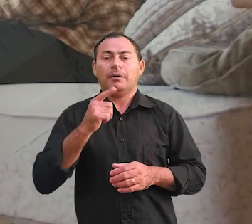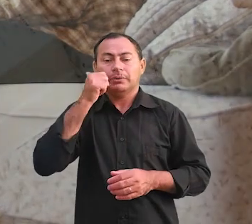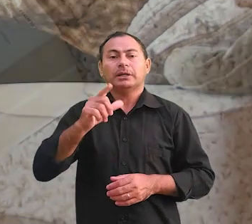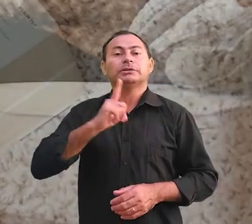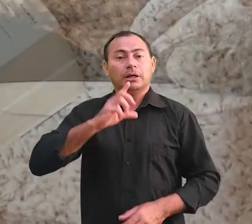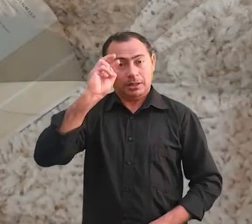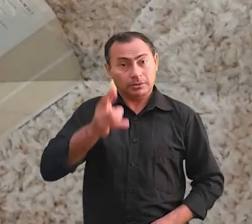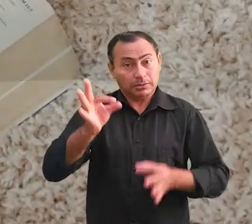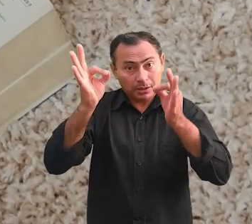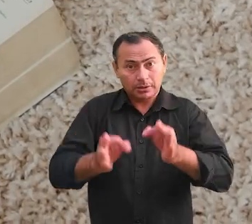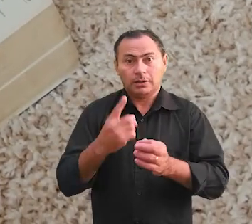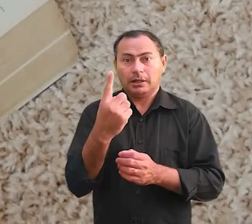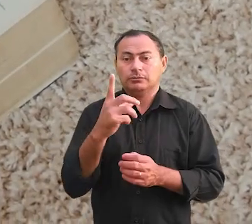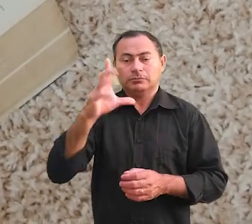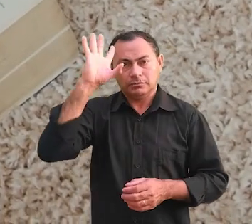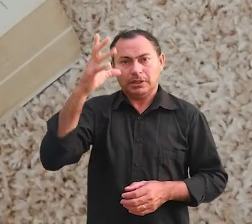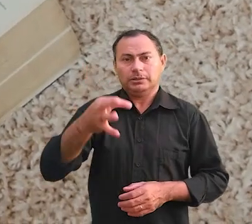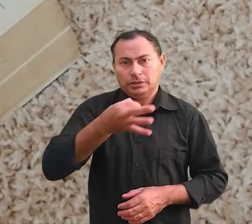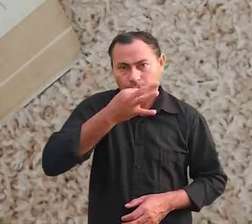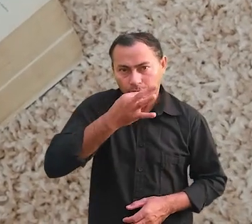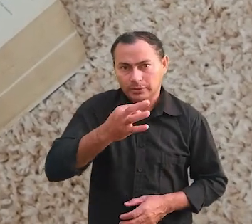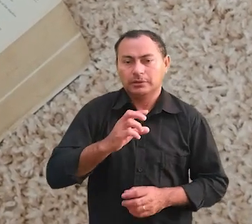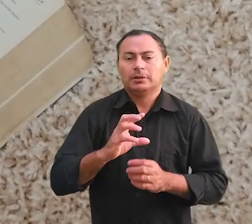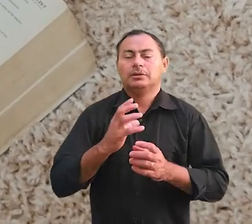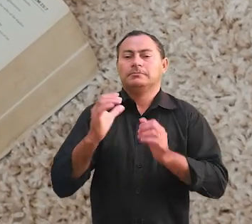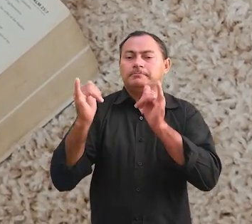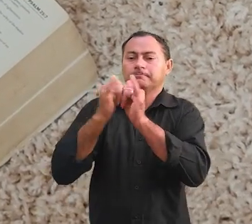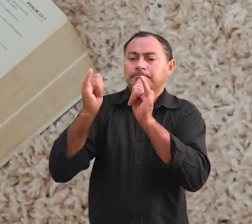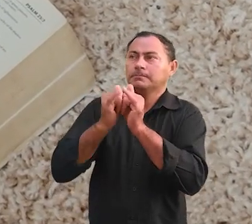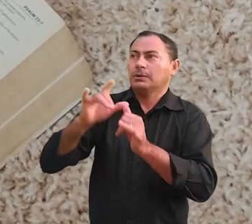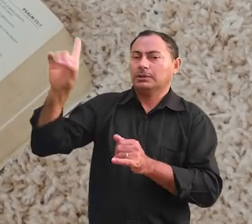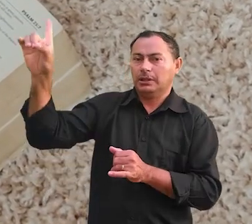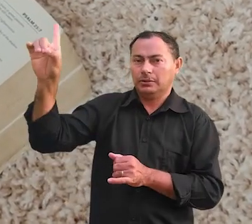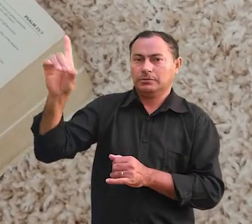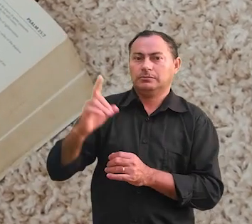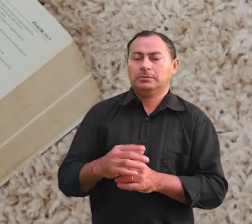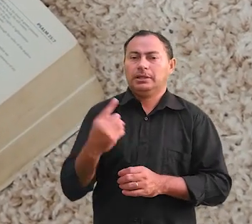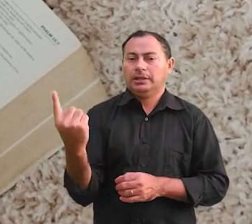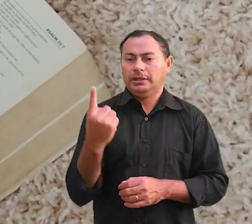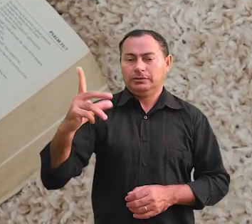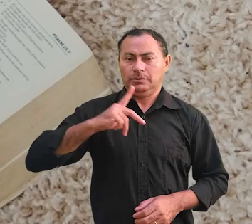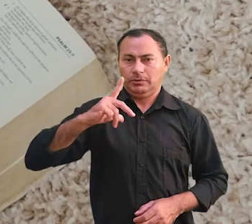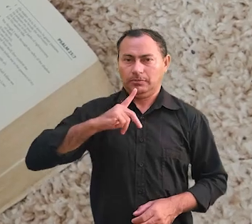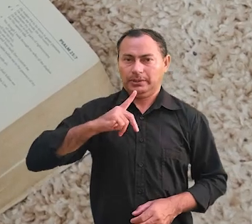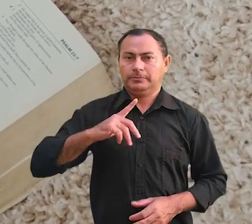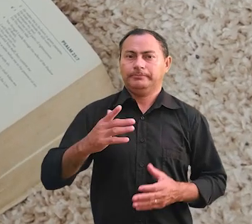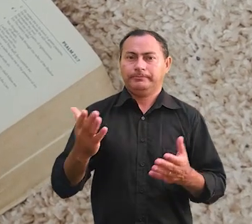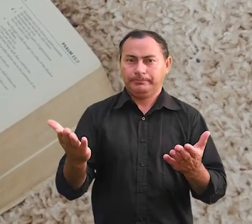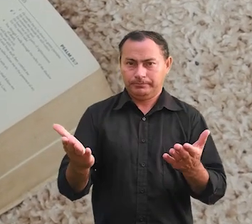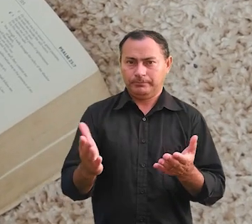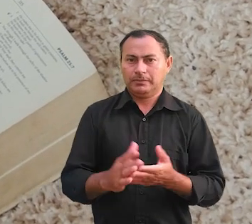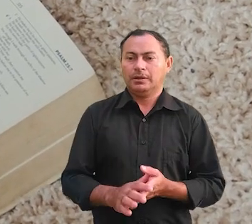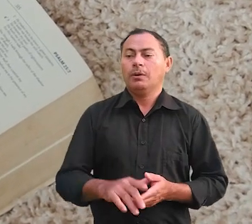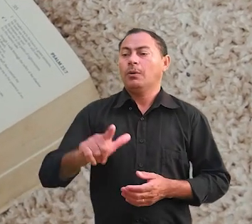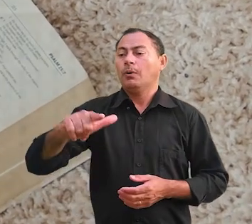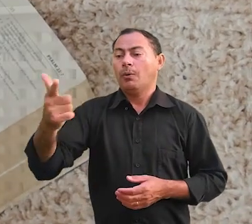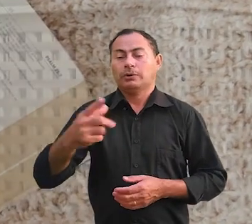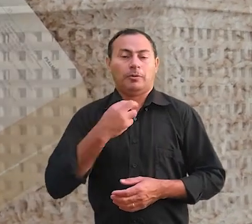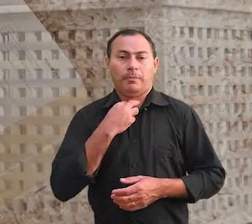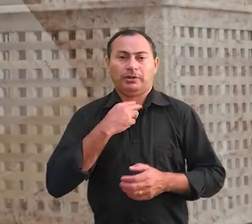ela tinha razão cada um tem que tomar atitude de se reconciliar com Deus individualmente